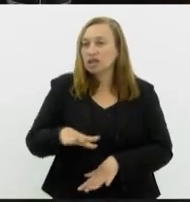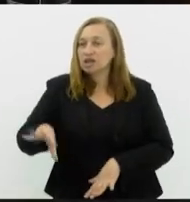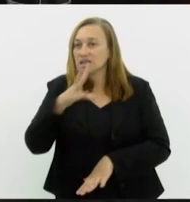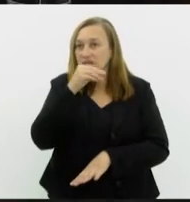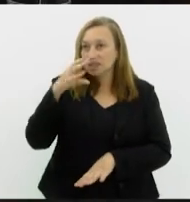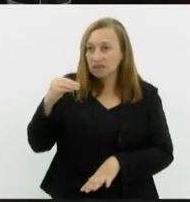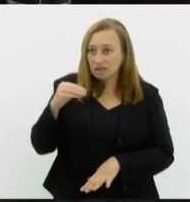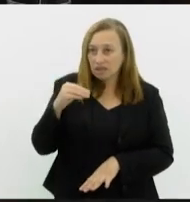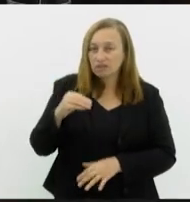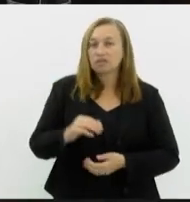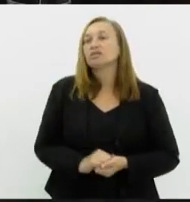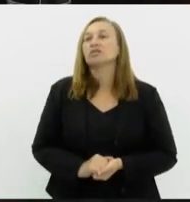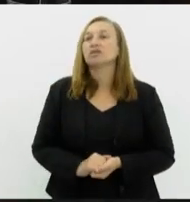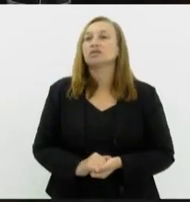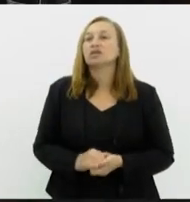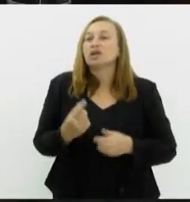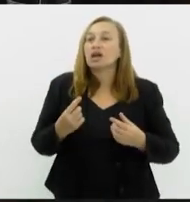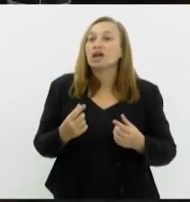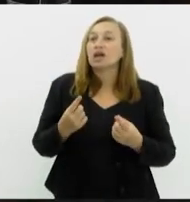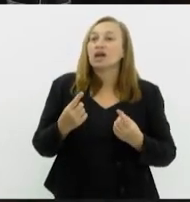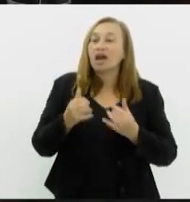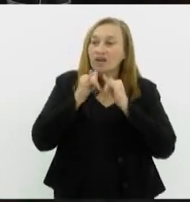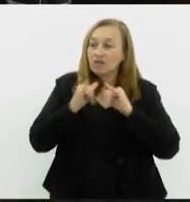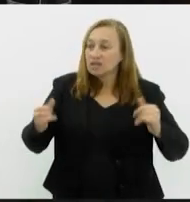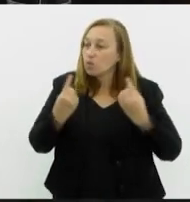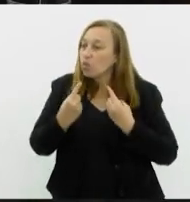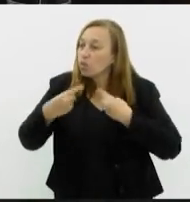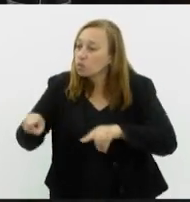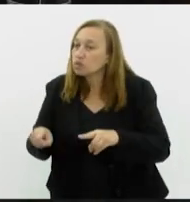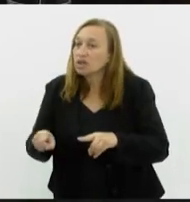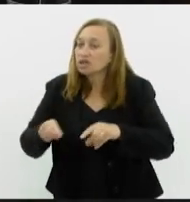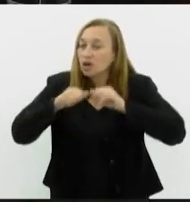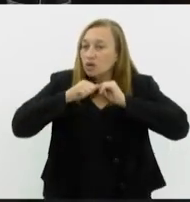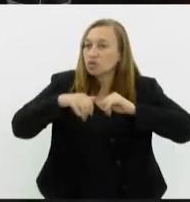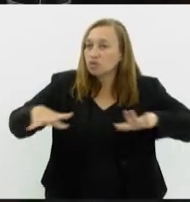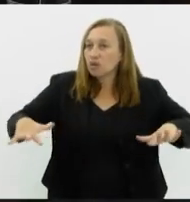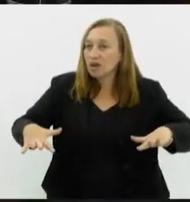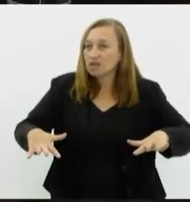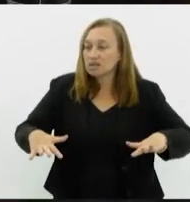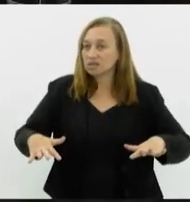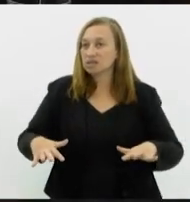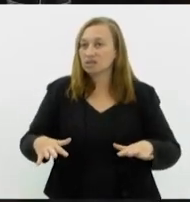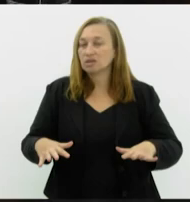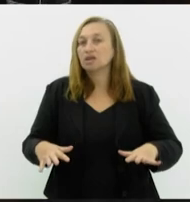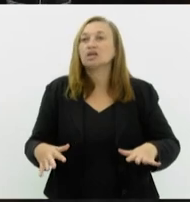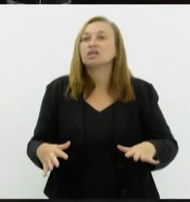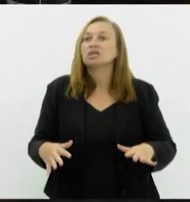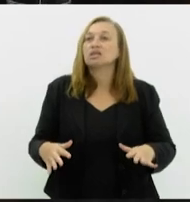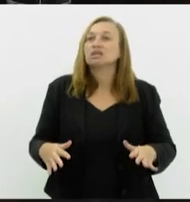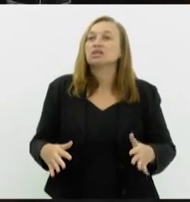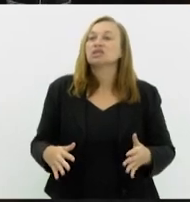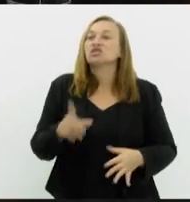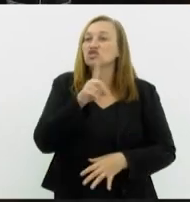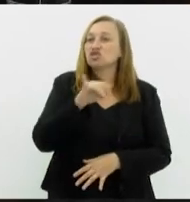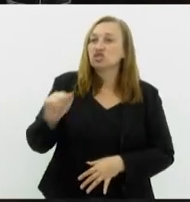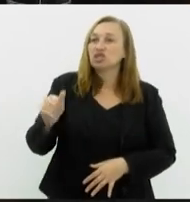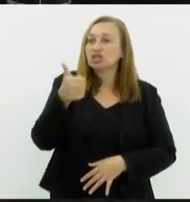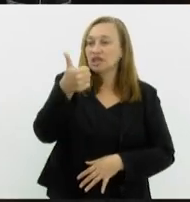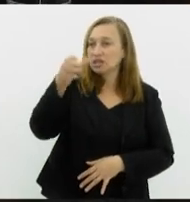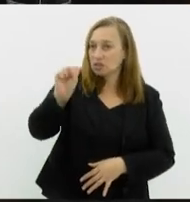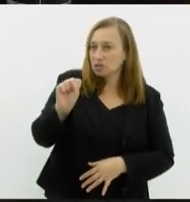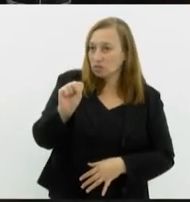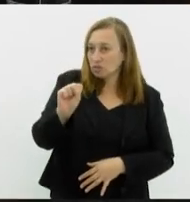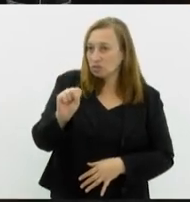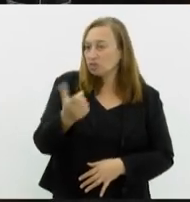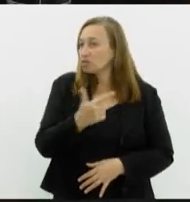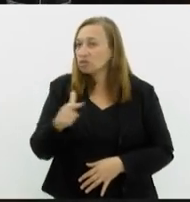comemorado, é intensificado o combate e a divulgação desse câncer da nossa sociedade no dia 18. Como